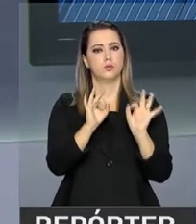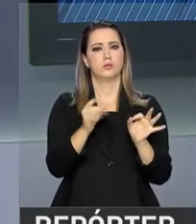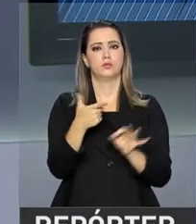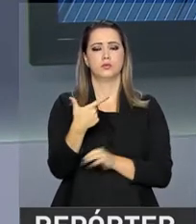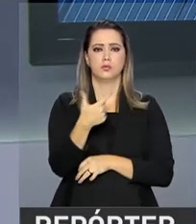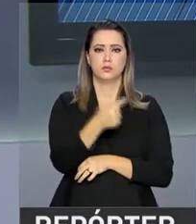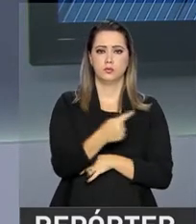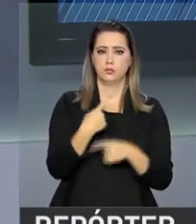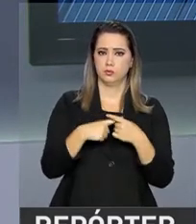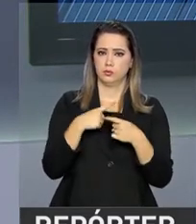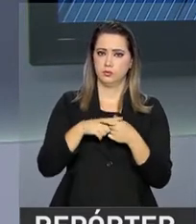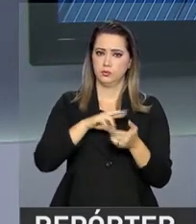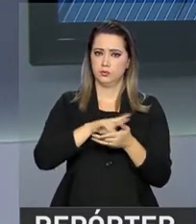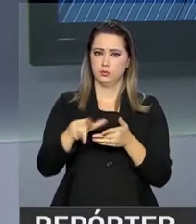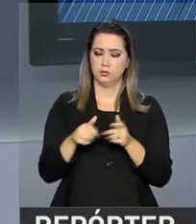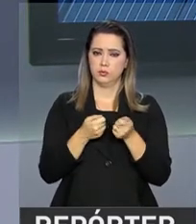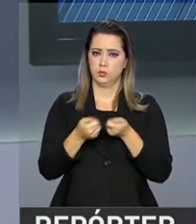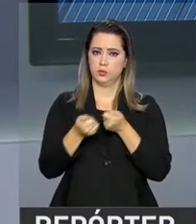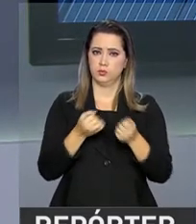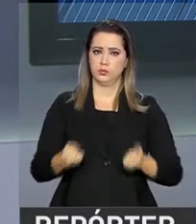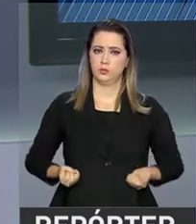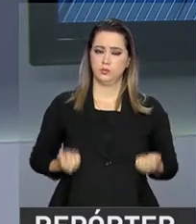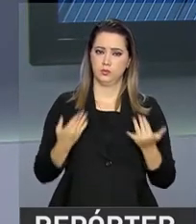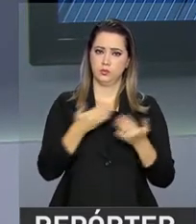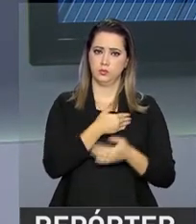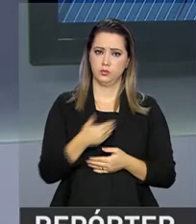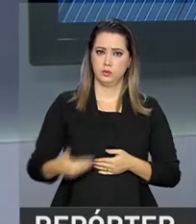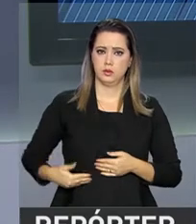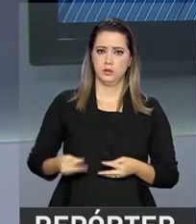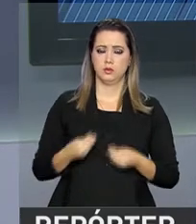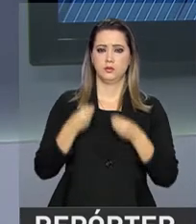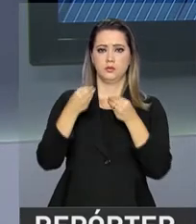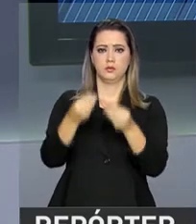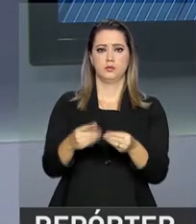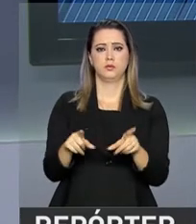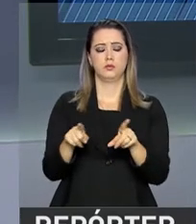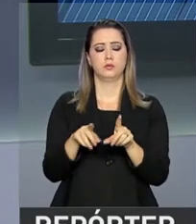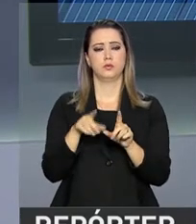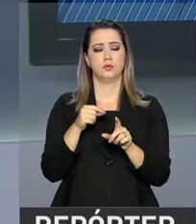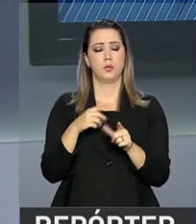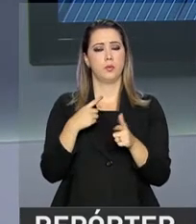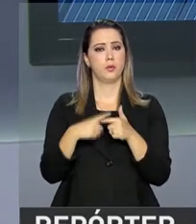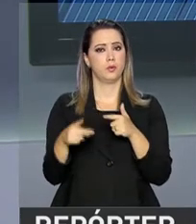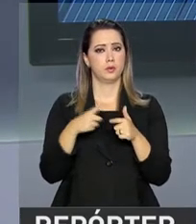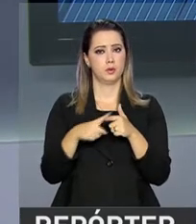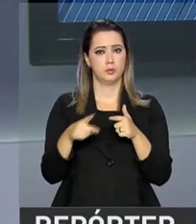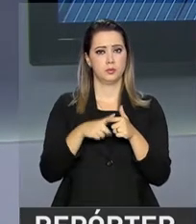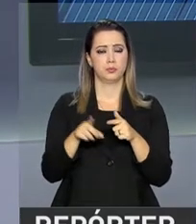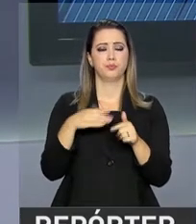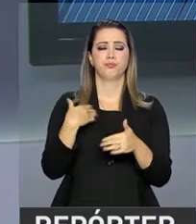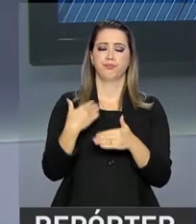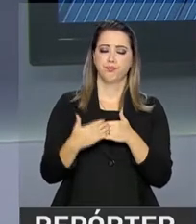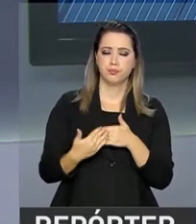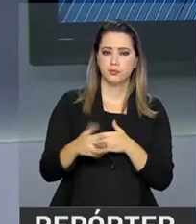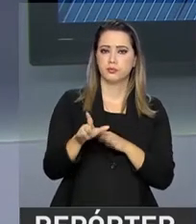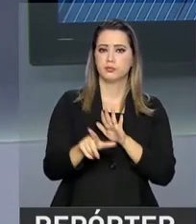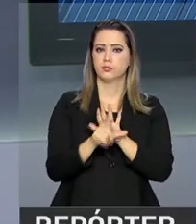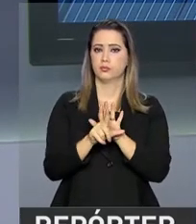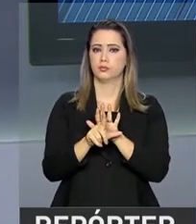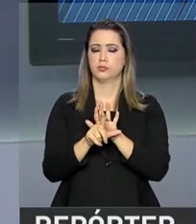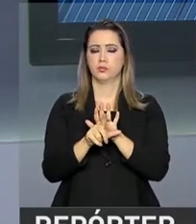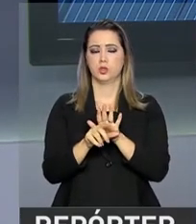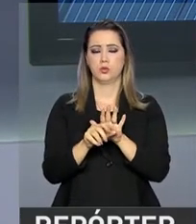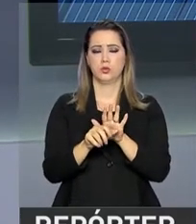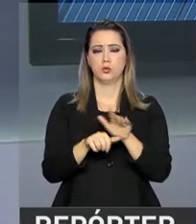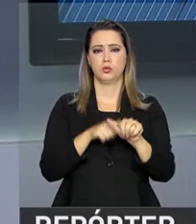por ter adotado um controle forte de gastos governamentais mas garantiu que o grande problema continua sendo a previdência social